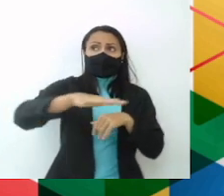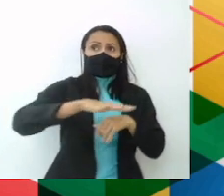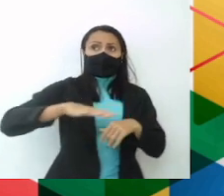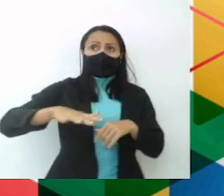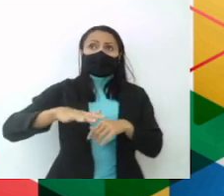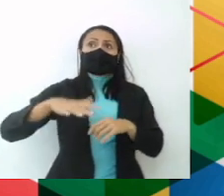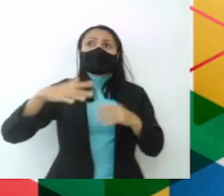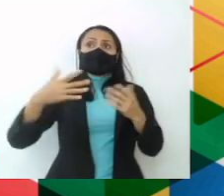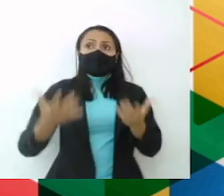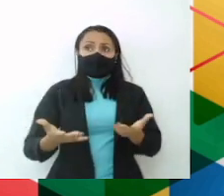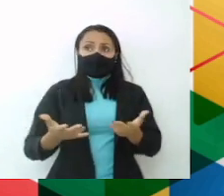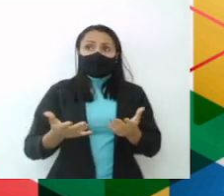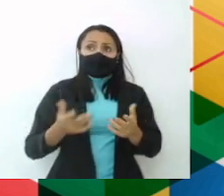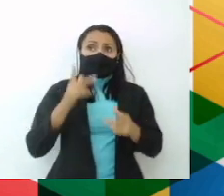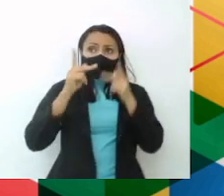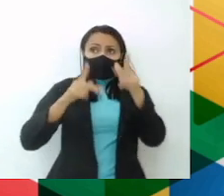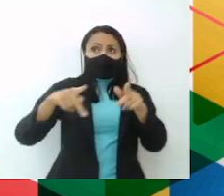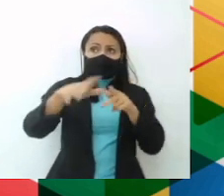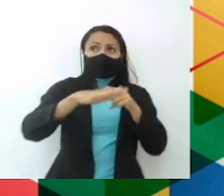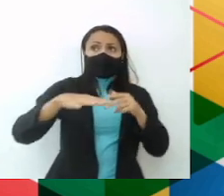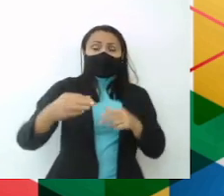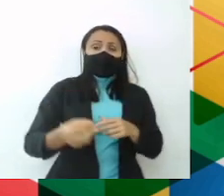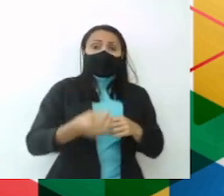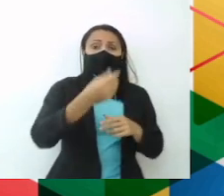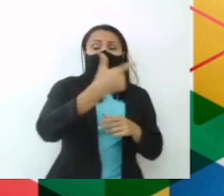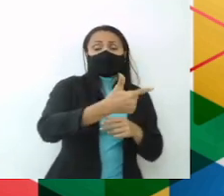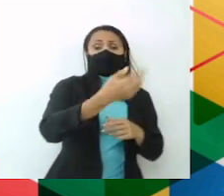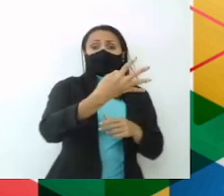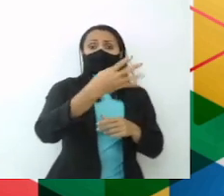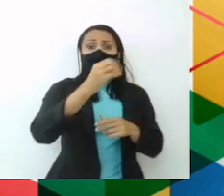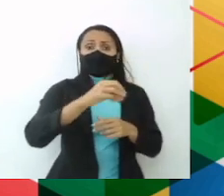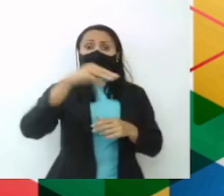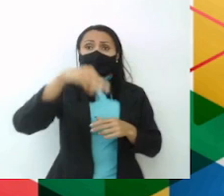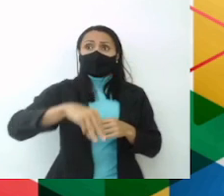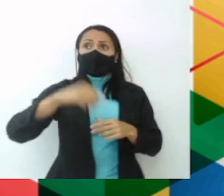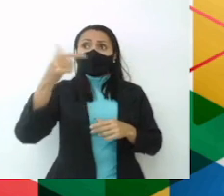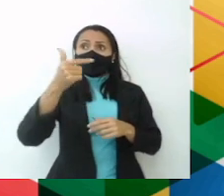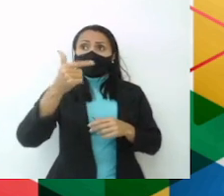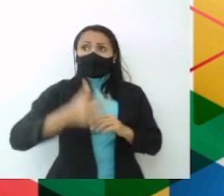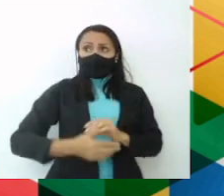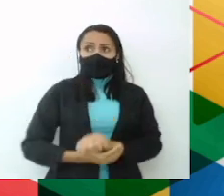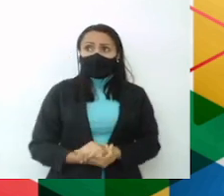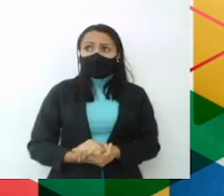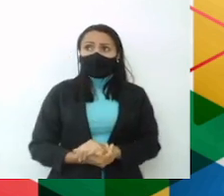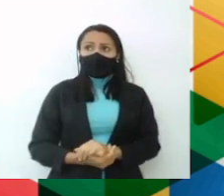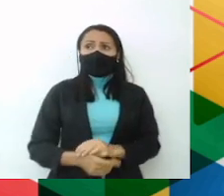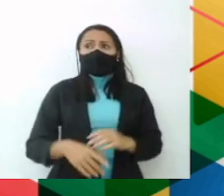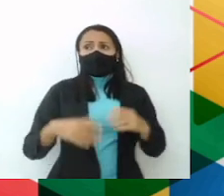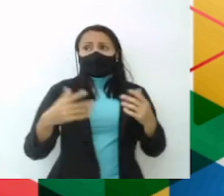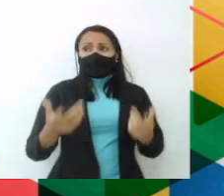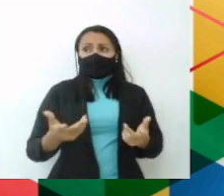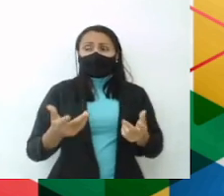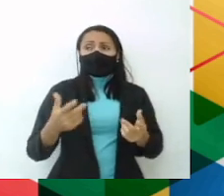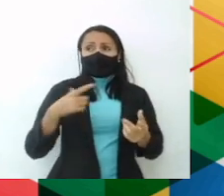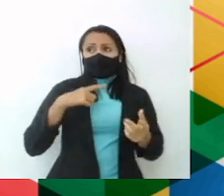área destinada ao público é de 240 metros quadrados. Para